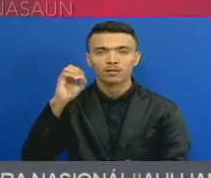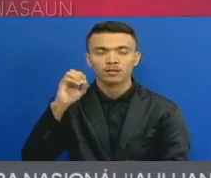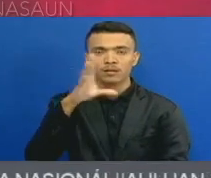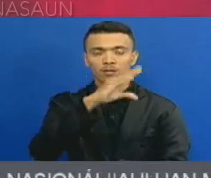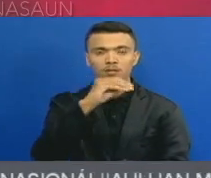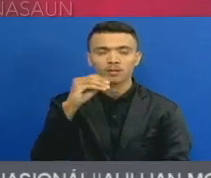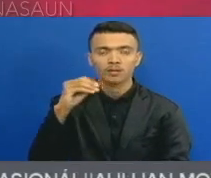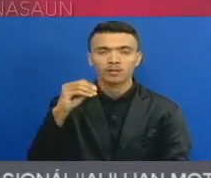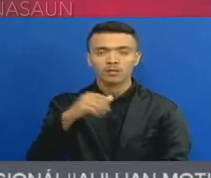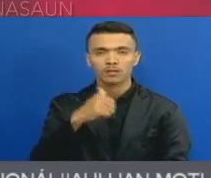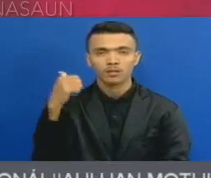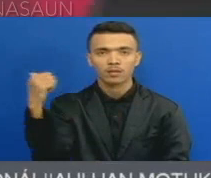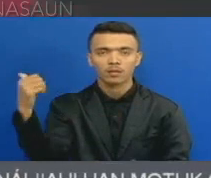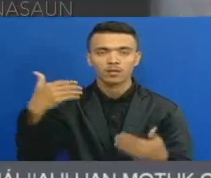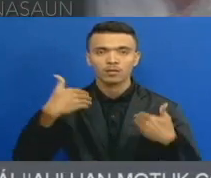noida selo que é